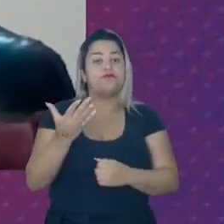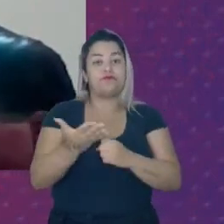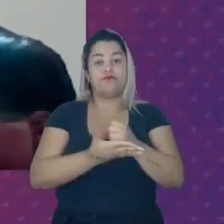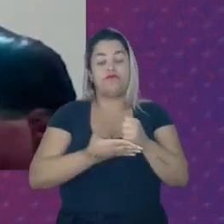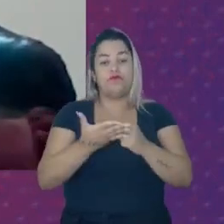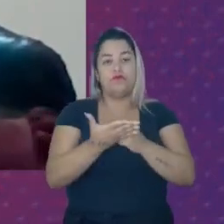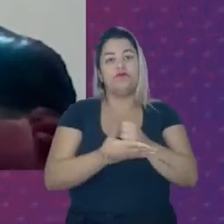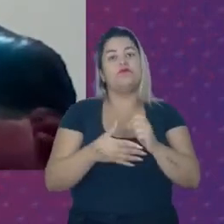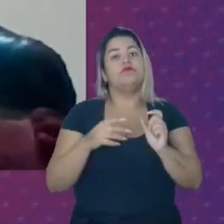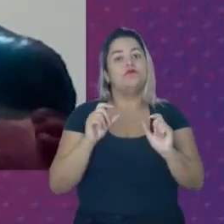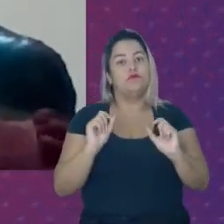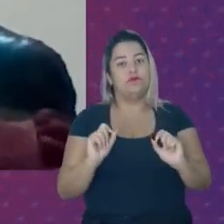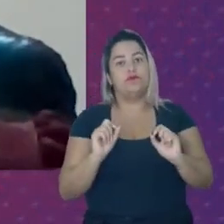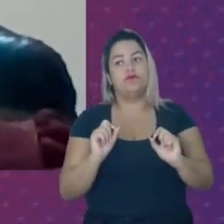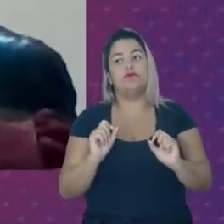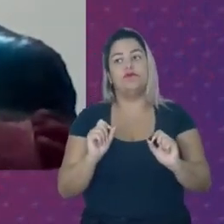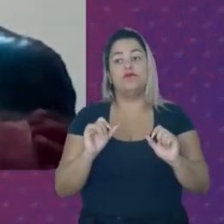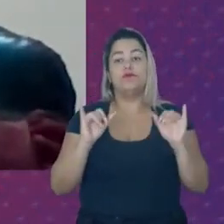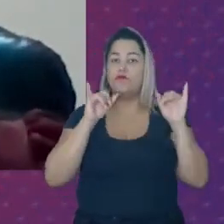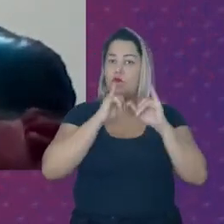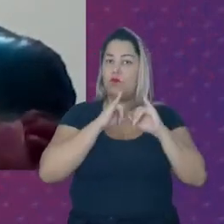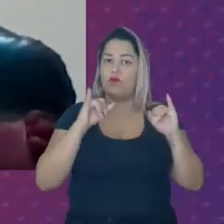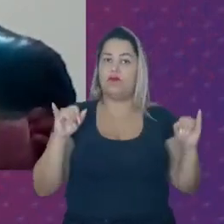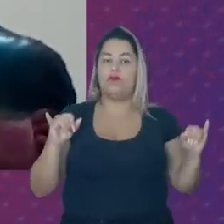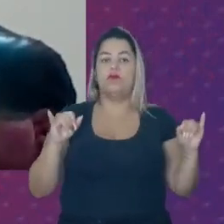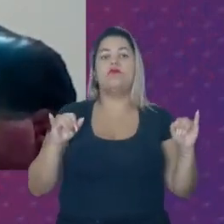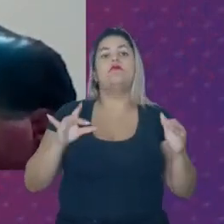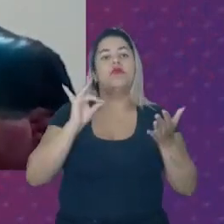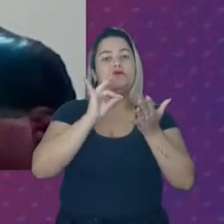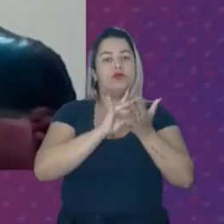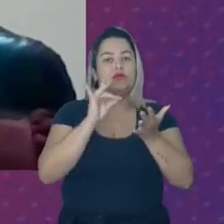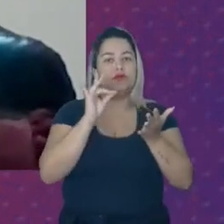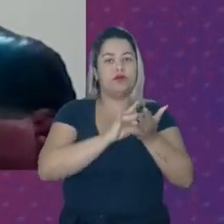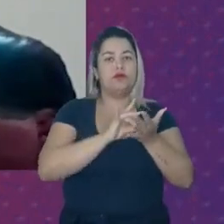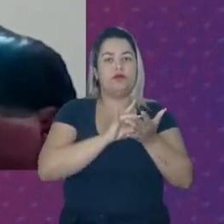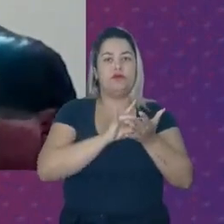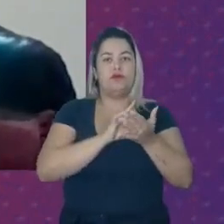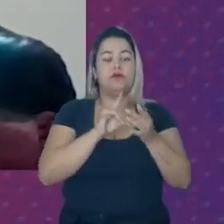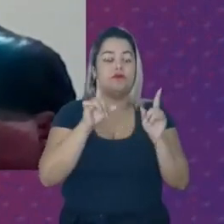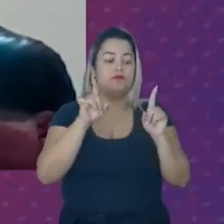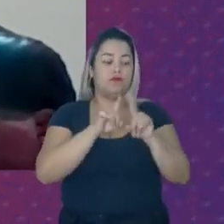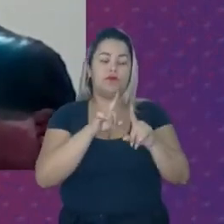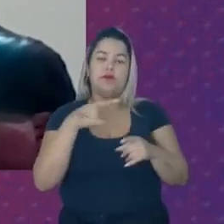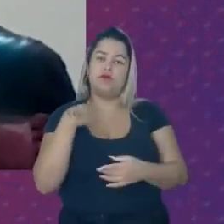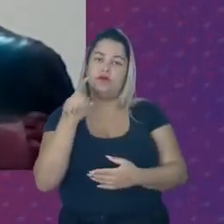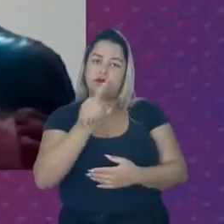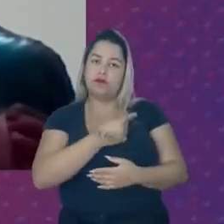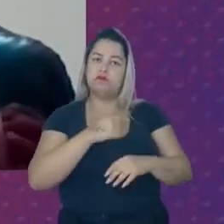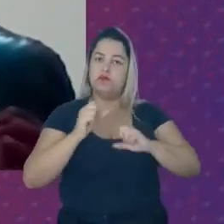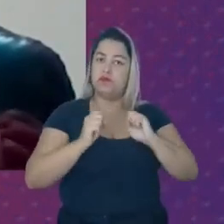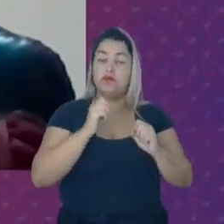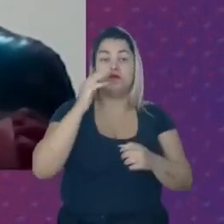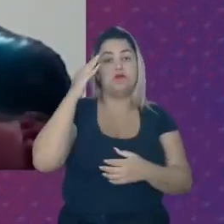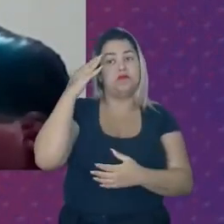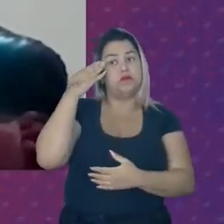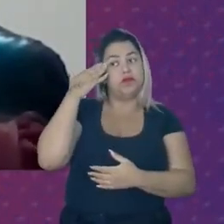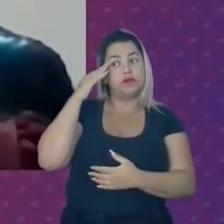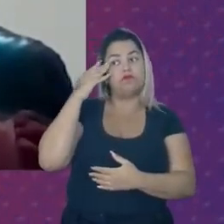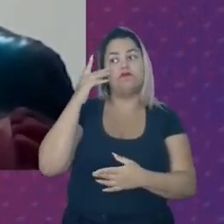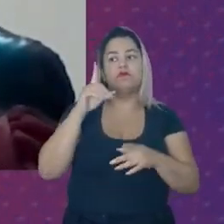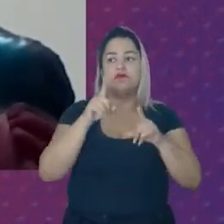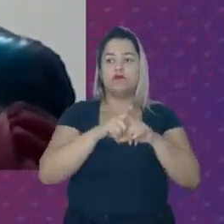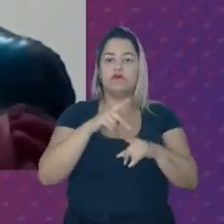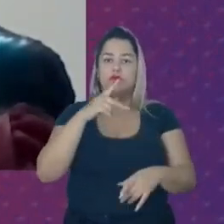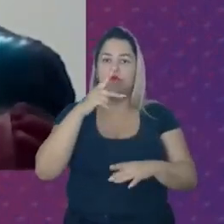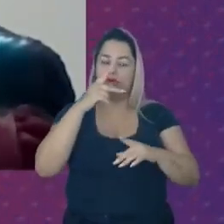sólida, com informações verdadeiras e que a partir dali a gente pode pensar em políticas e